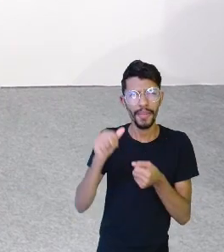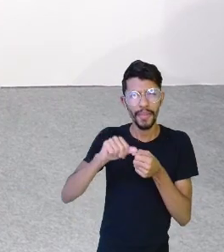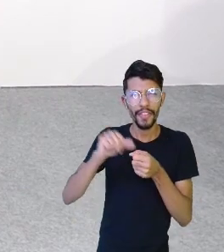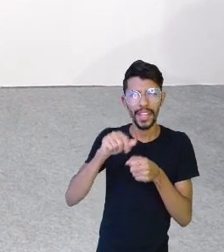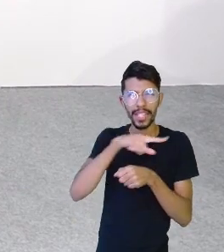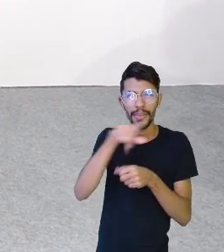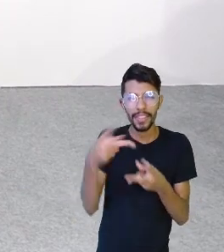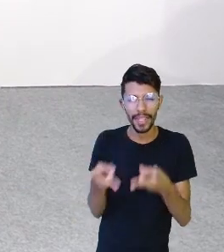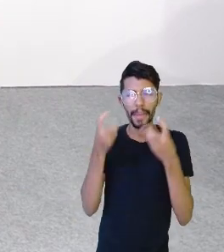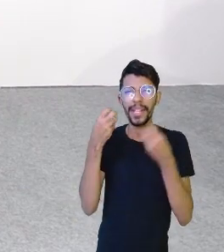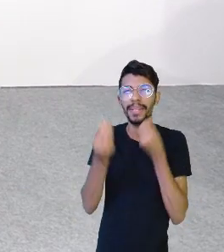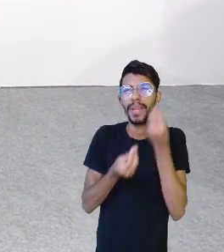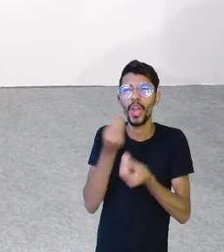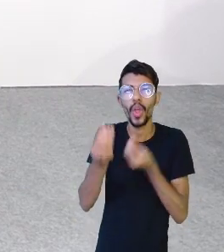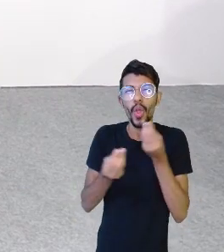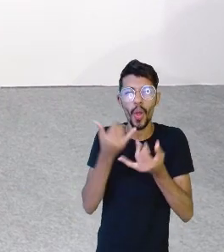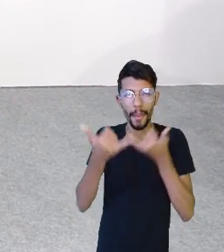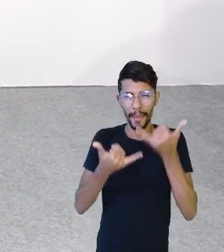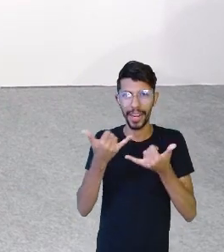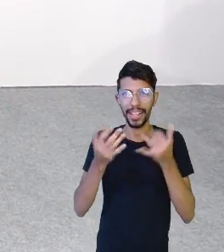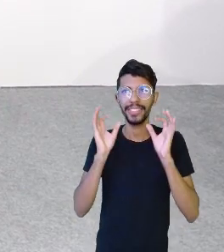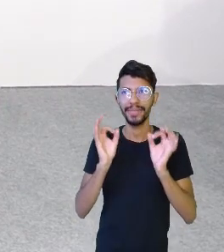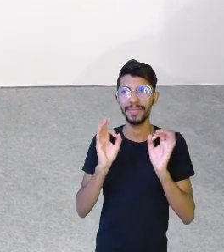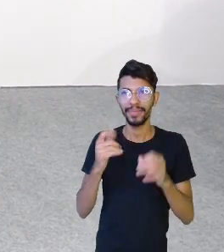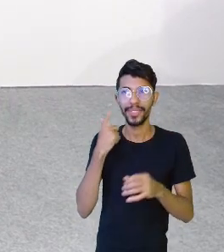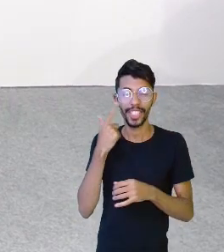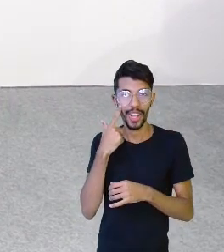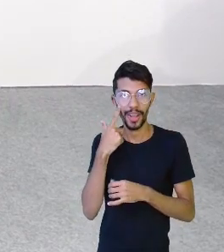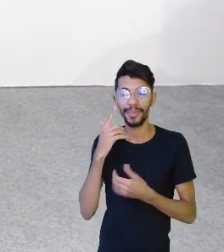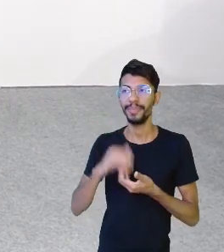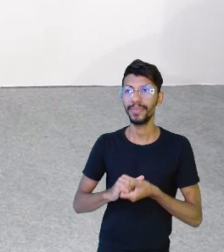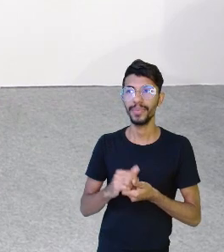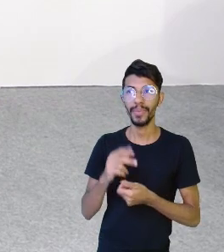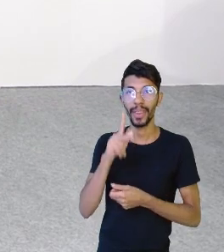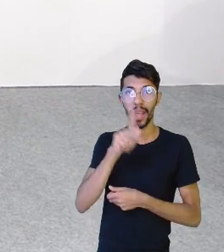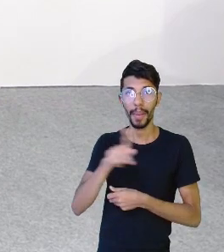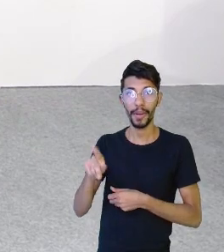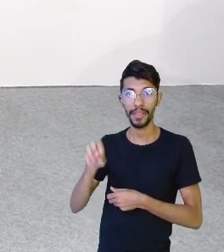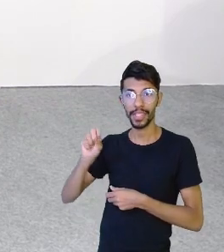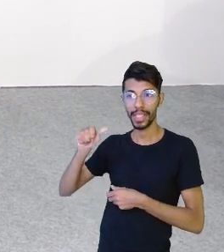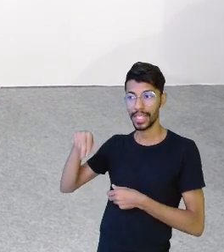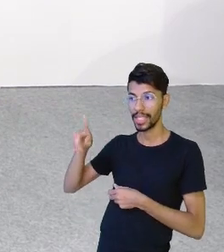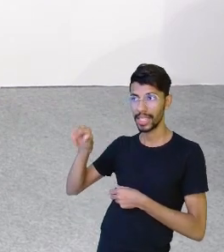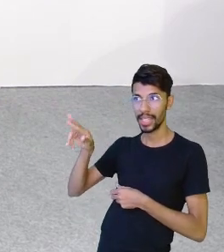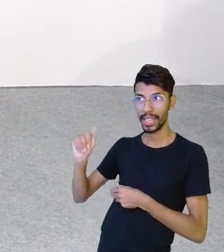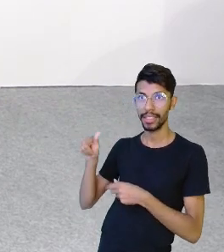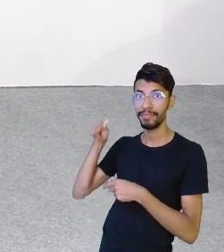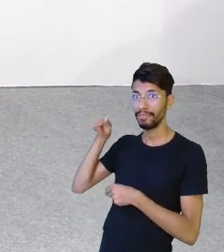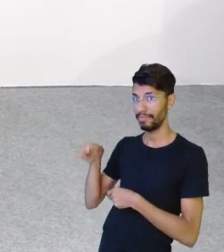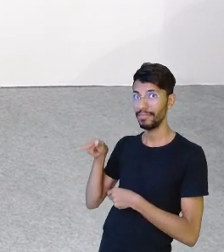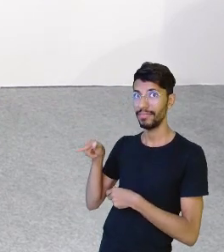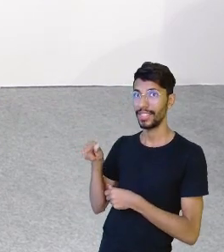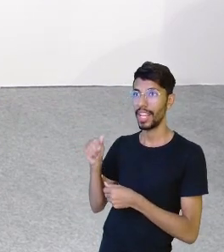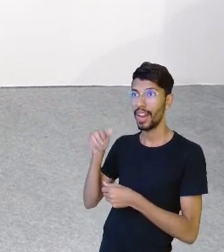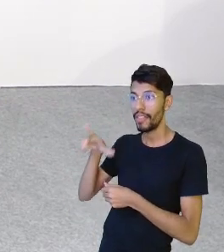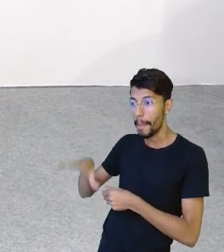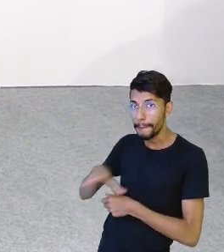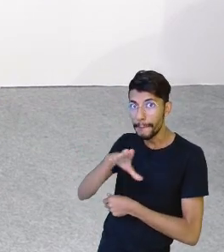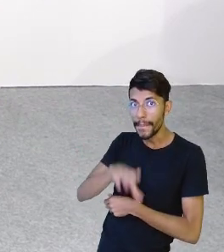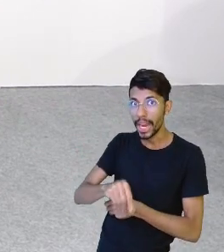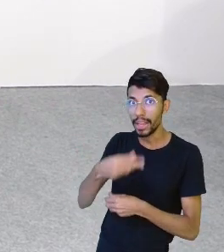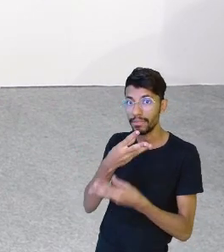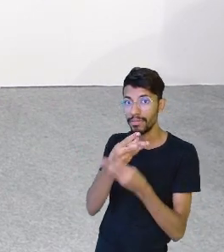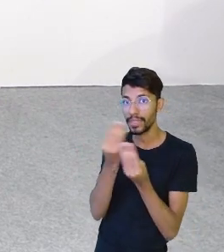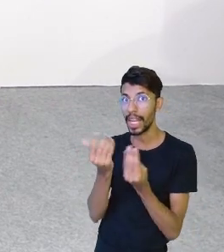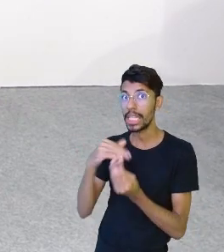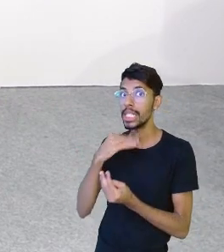eles observarem como é que eles vão jogar? Vamos. Olha só, a professora Sandra, por exemplo, vai pegar uma carta sem olhar, tá bom?